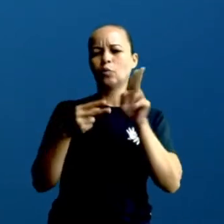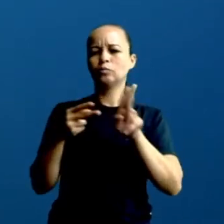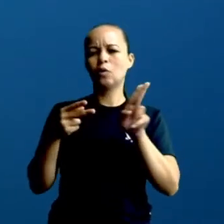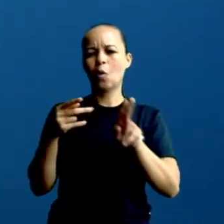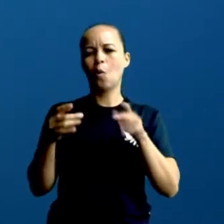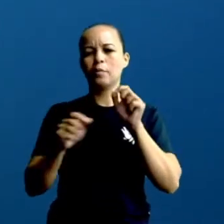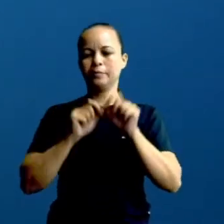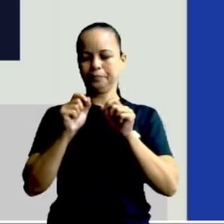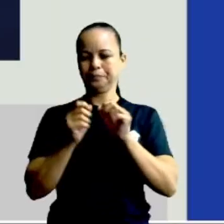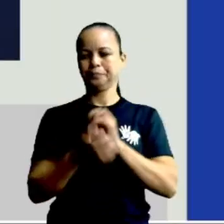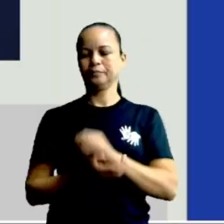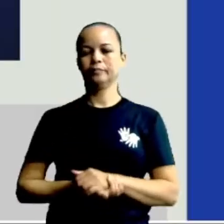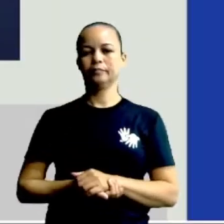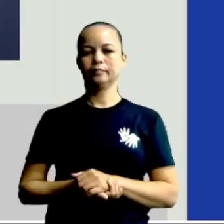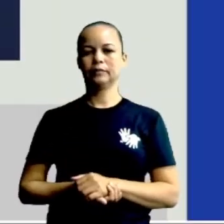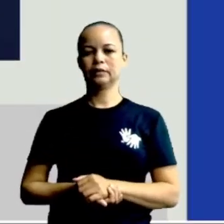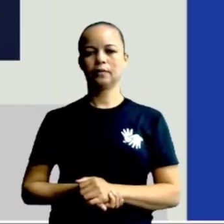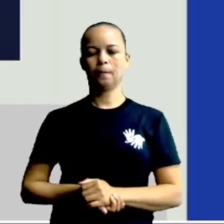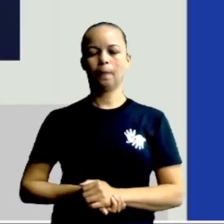lá!